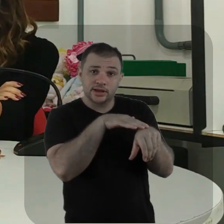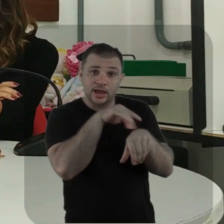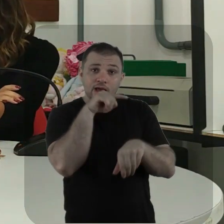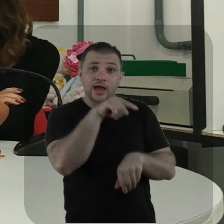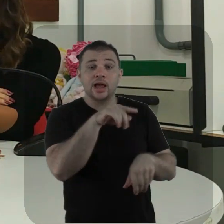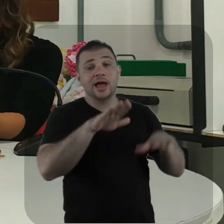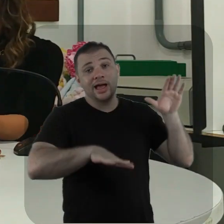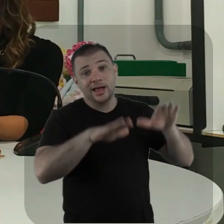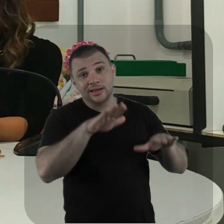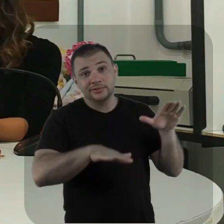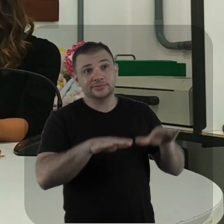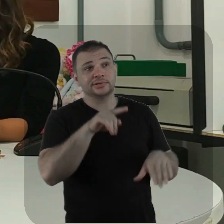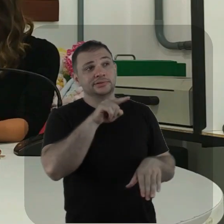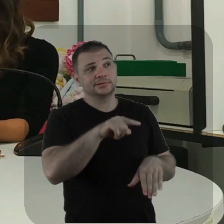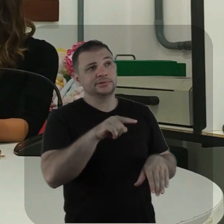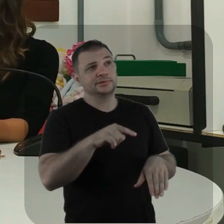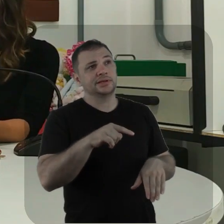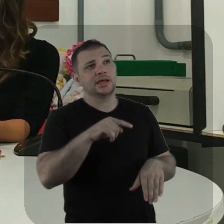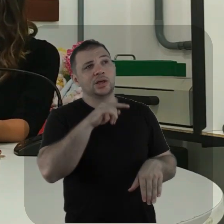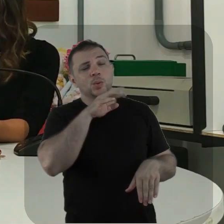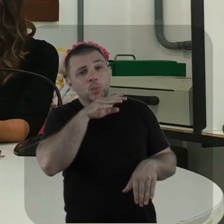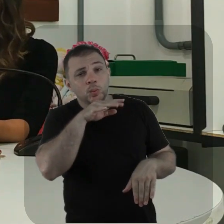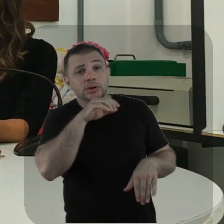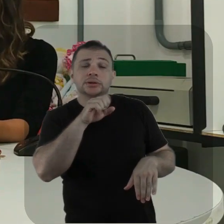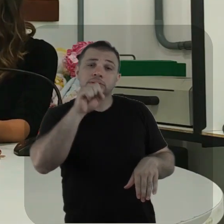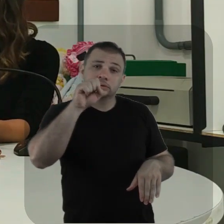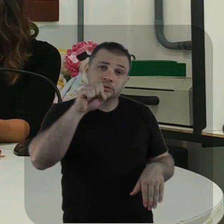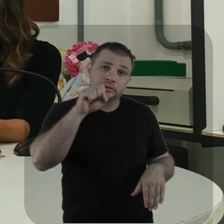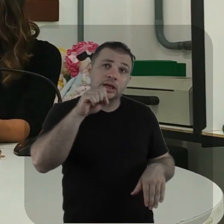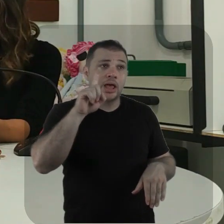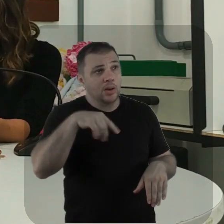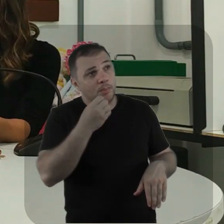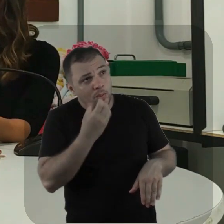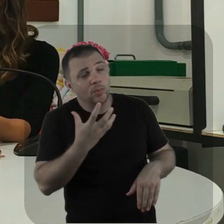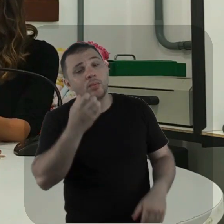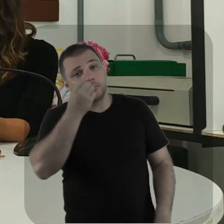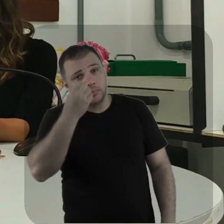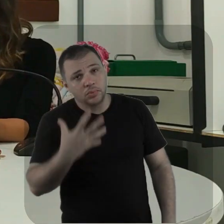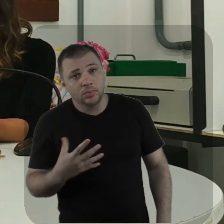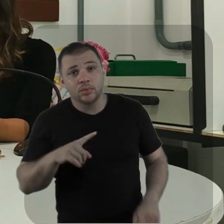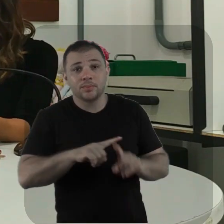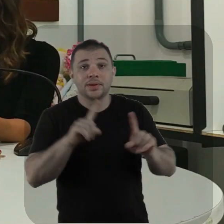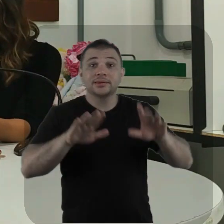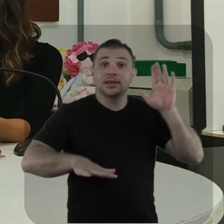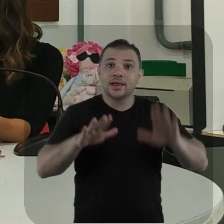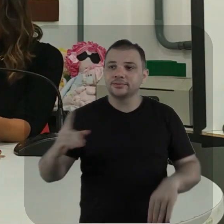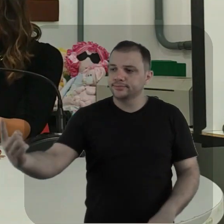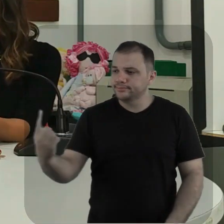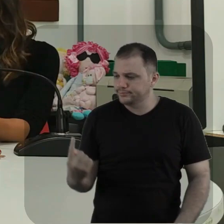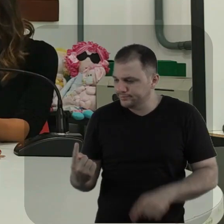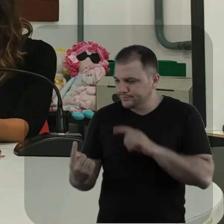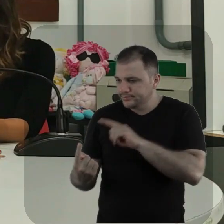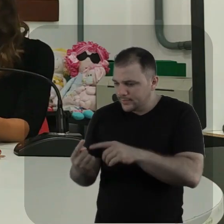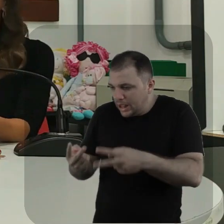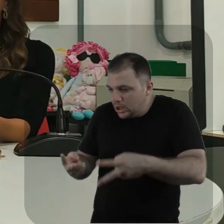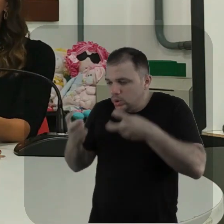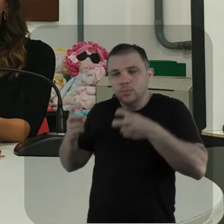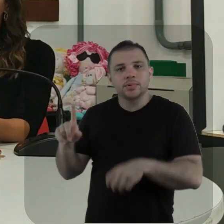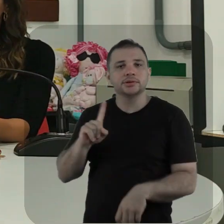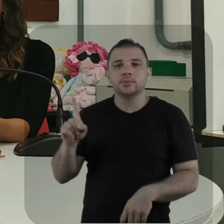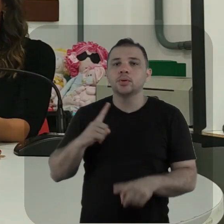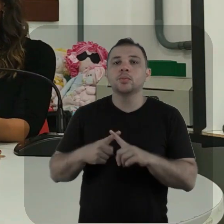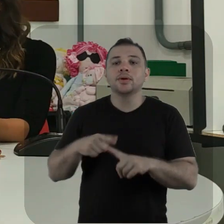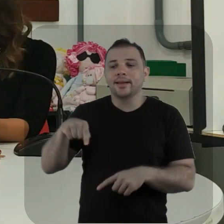né? Então aparece dentro da escola e da família. Então, se a família e a escola não estão inseridas dentro do processo de forma